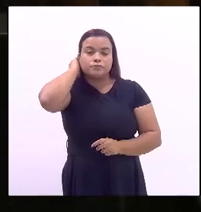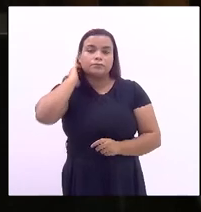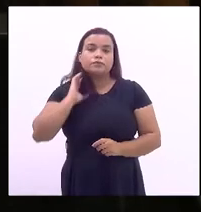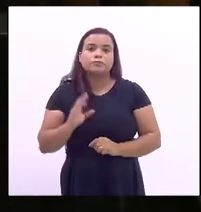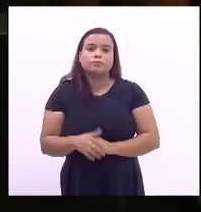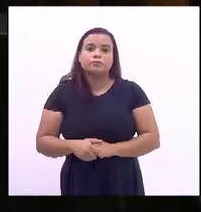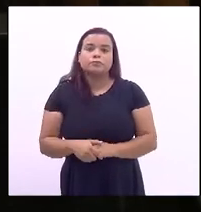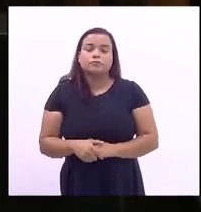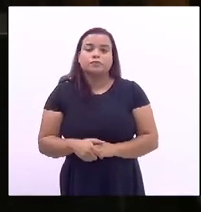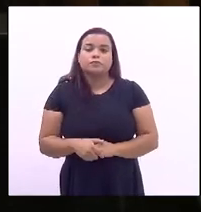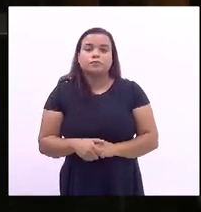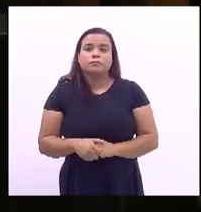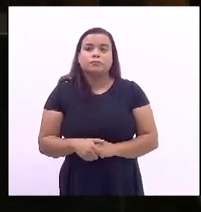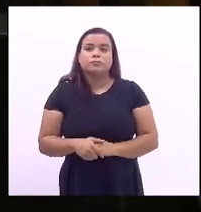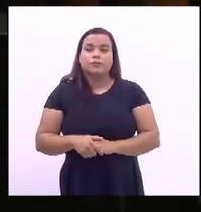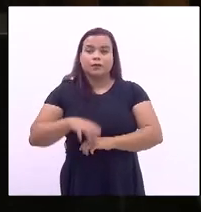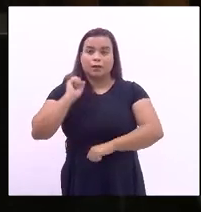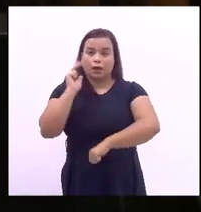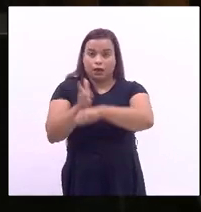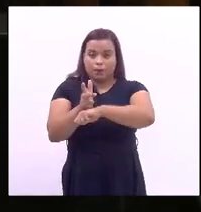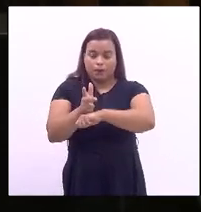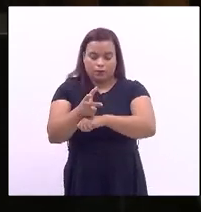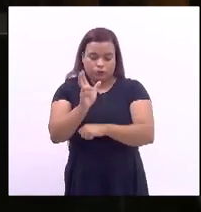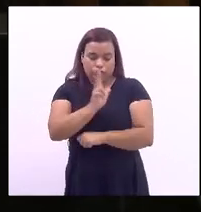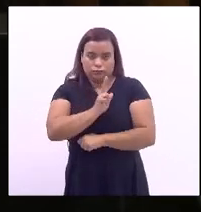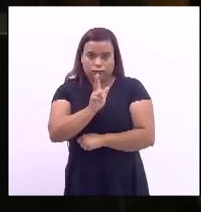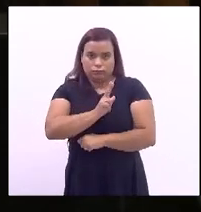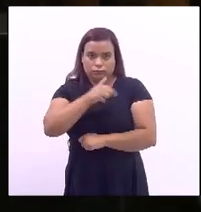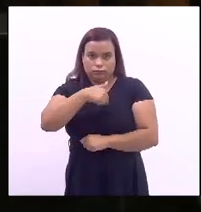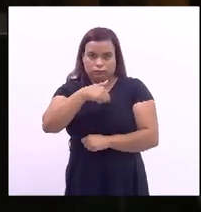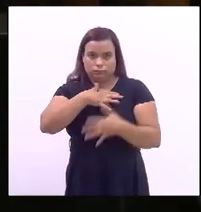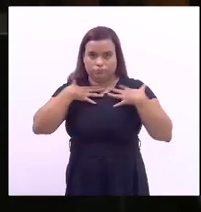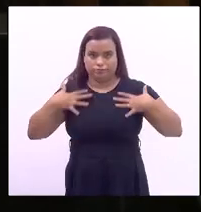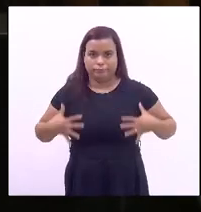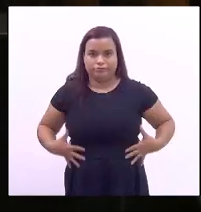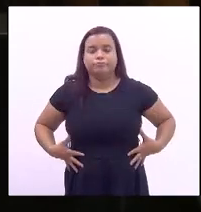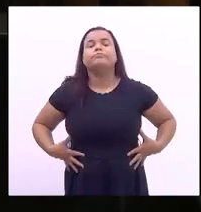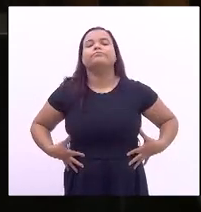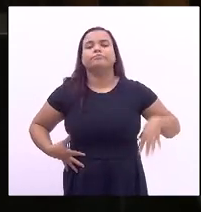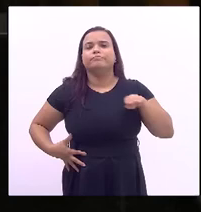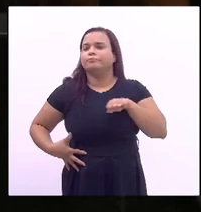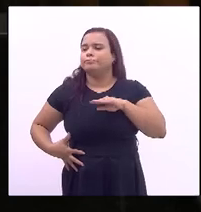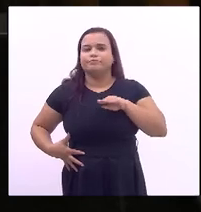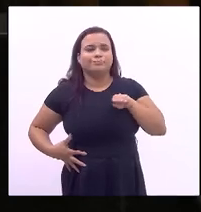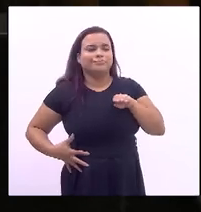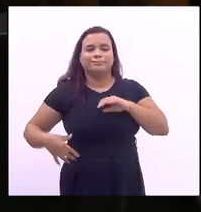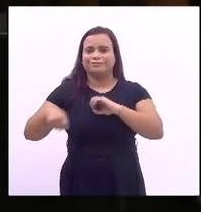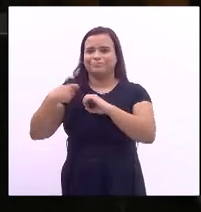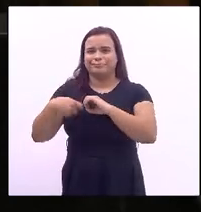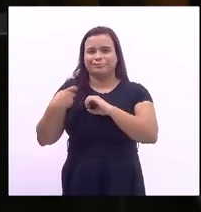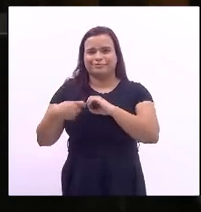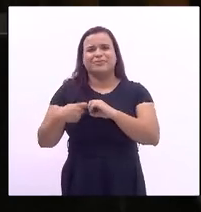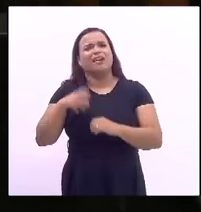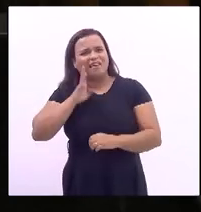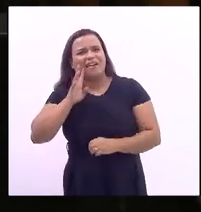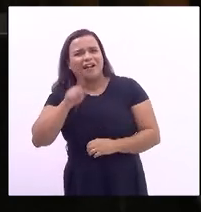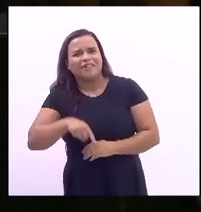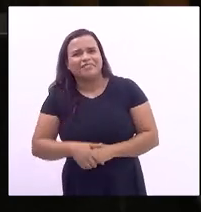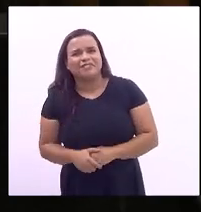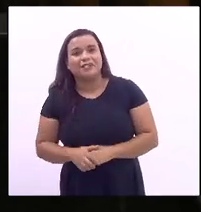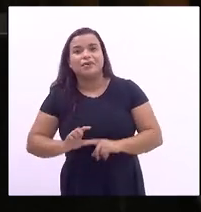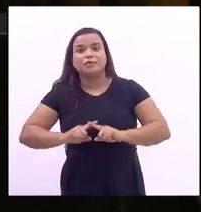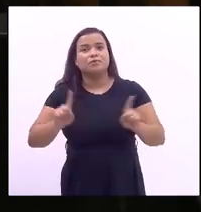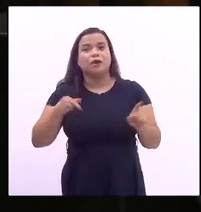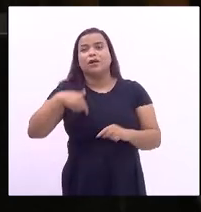as câmeras nas fardas dos policiais militares Que legal né mas não vi